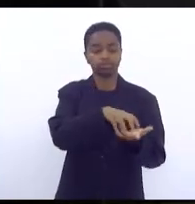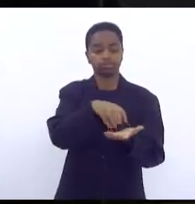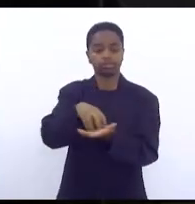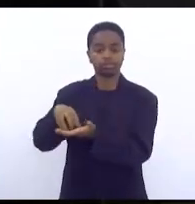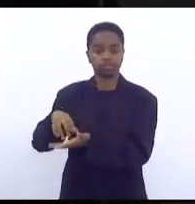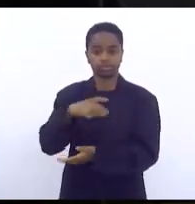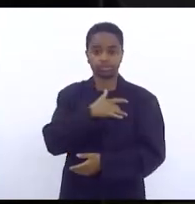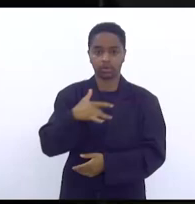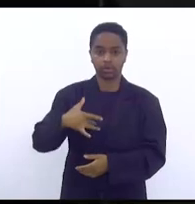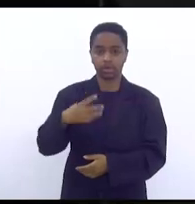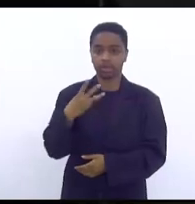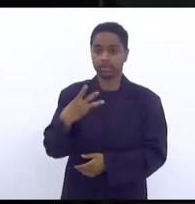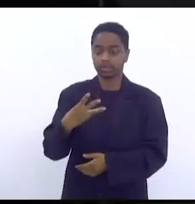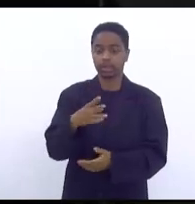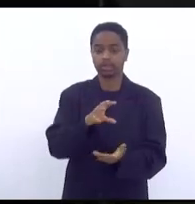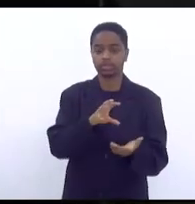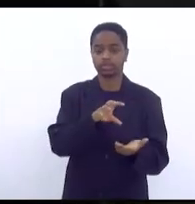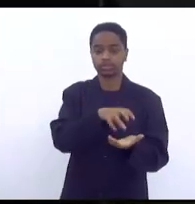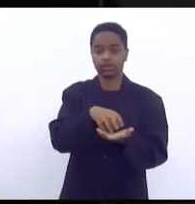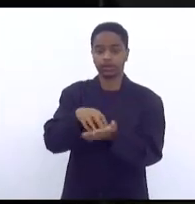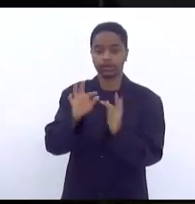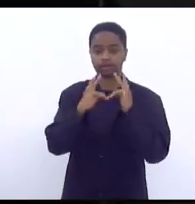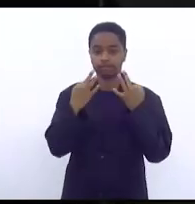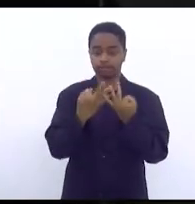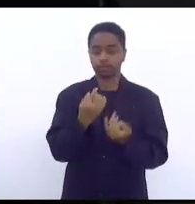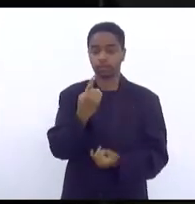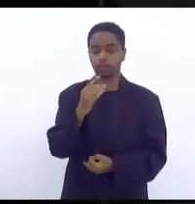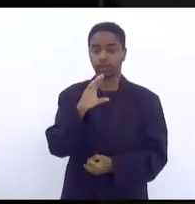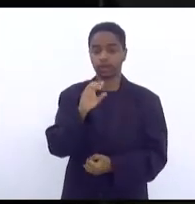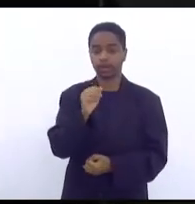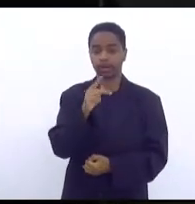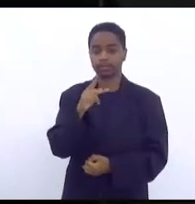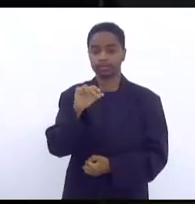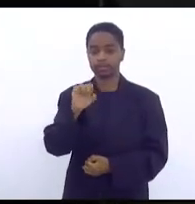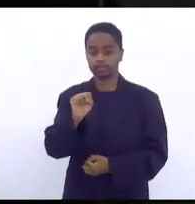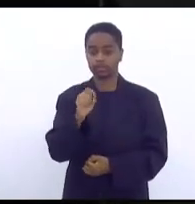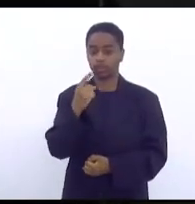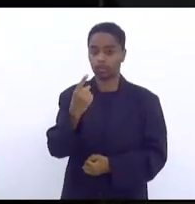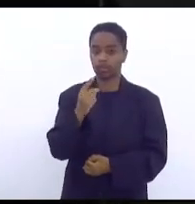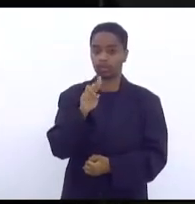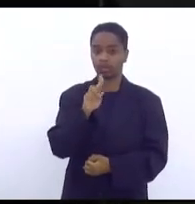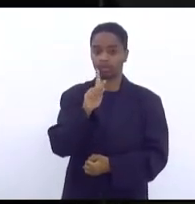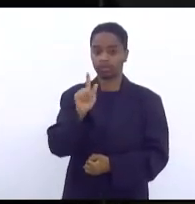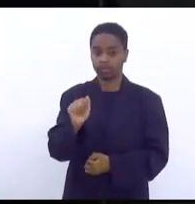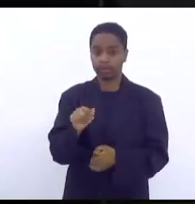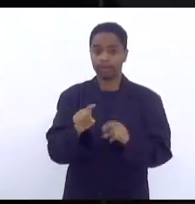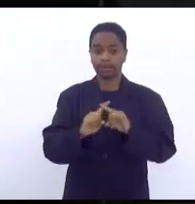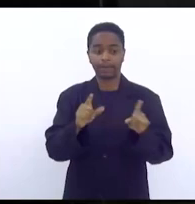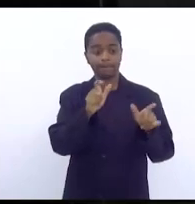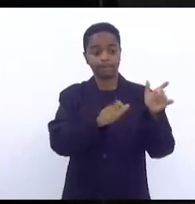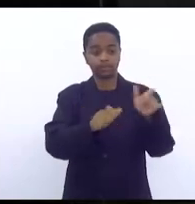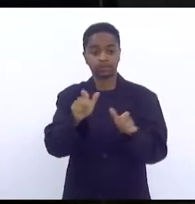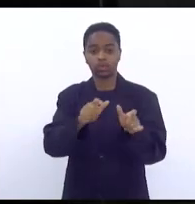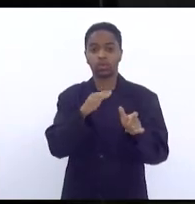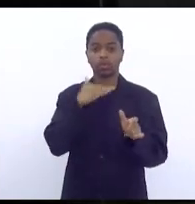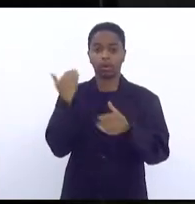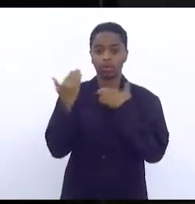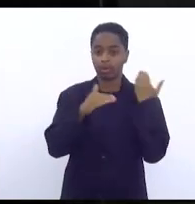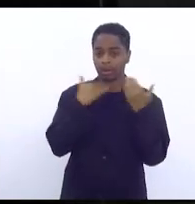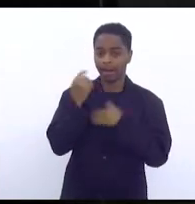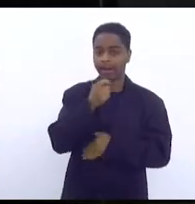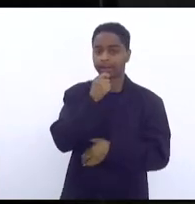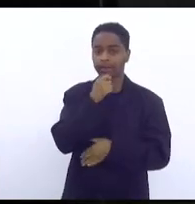três Clínica da Família um Caps e uma UPA e as pessoas ainda estão morrendo com